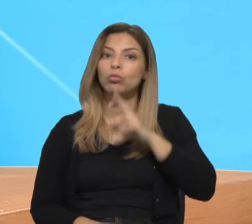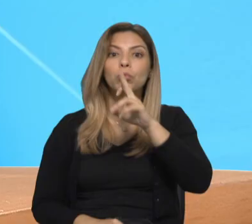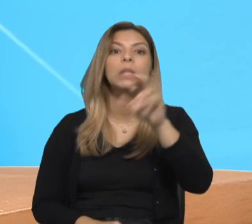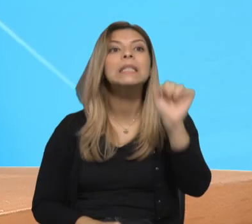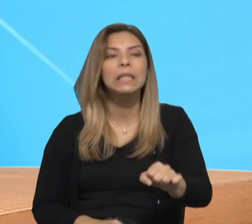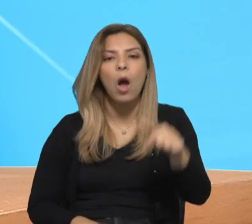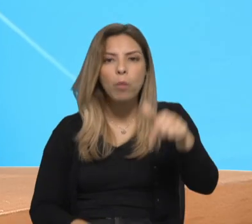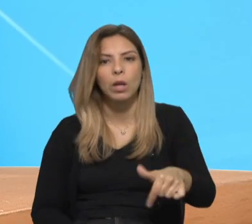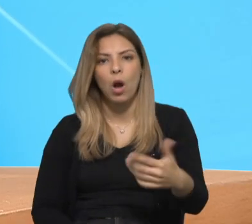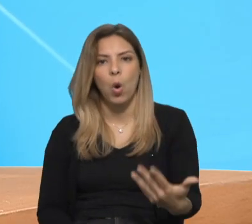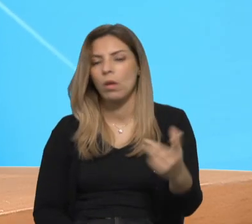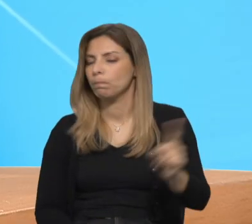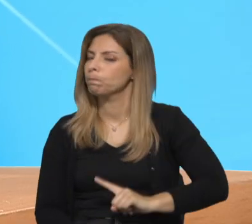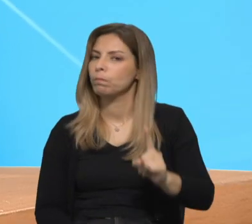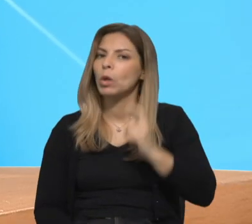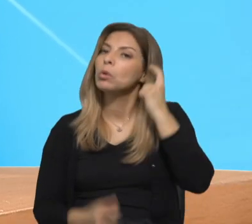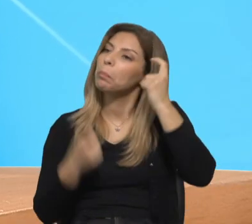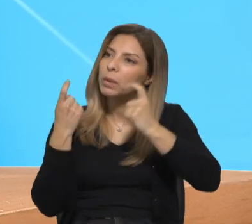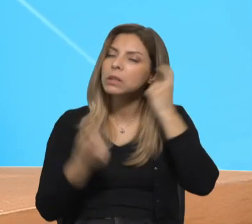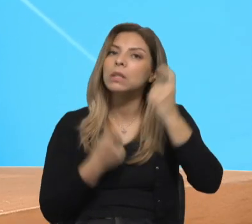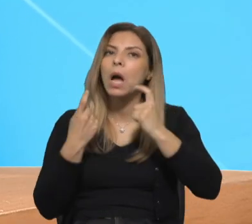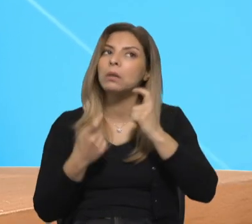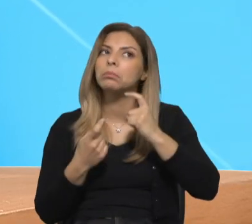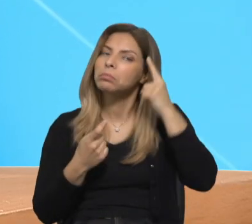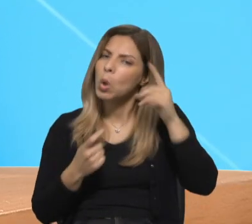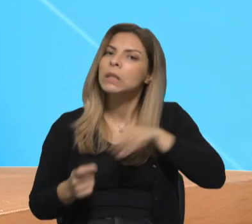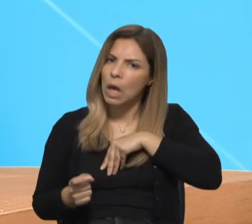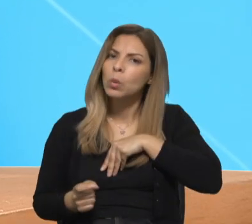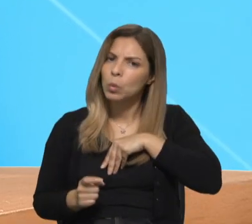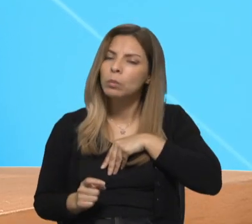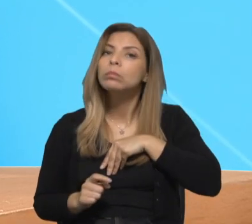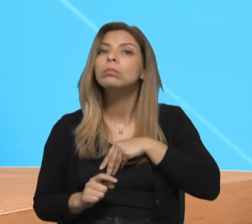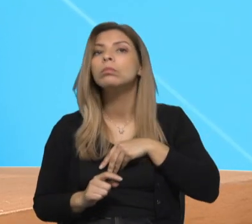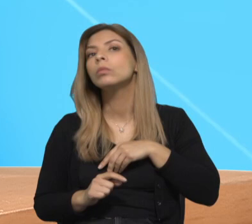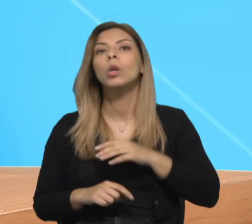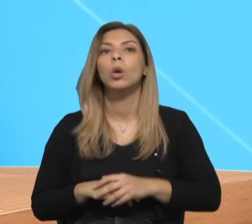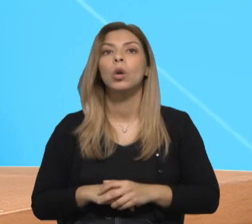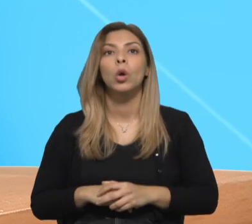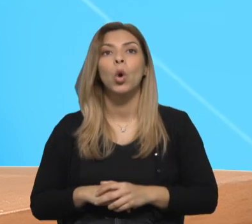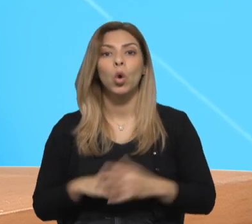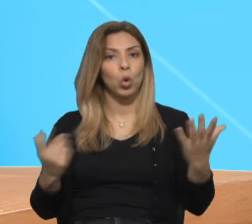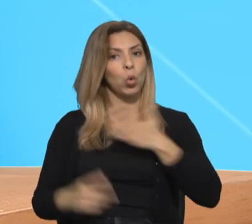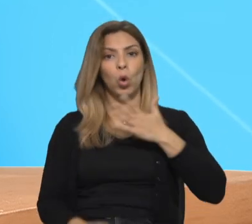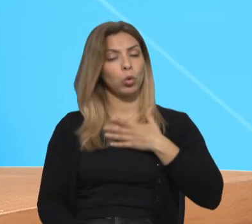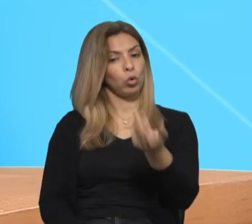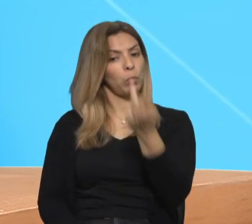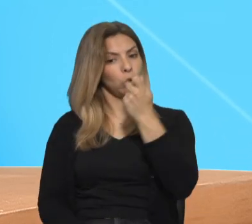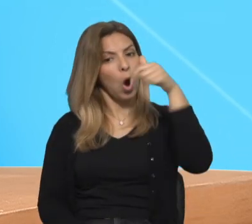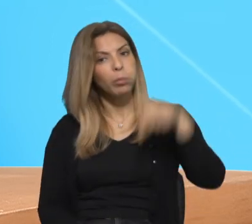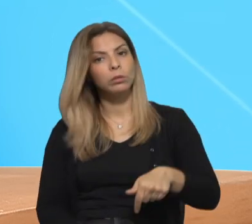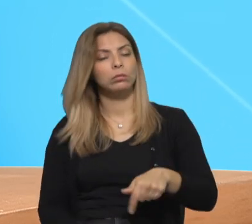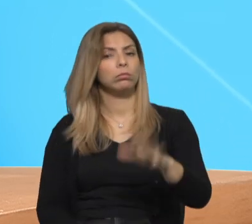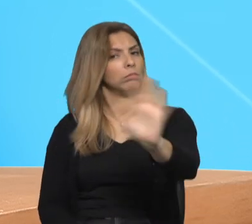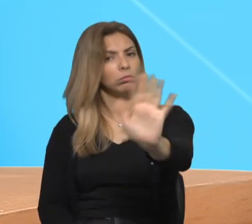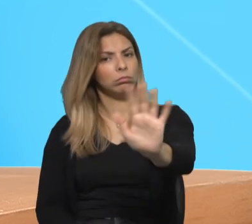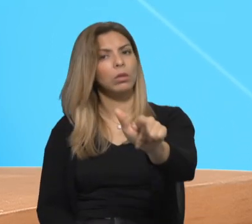sim nem que não, mas é um assunto que eu aceito pensar. E ele disse-me: também não quero que me digas já, quero que penses.